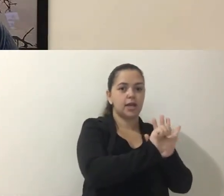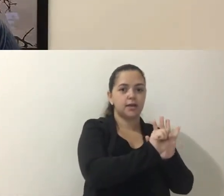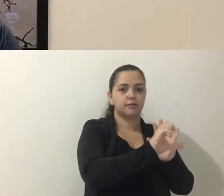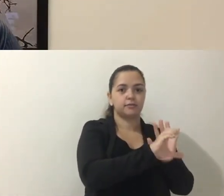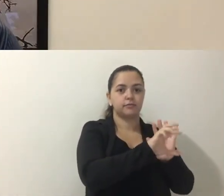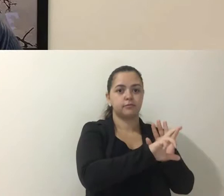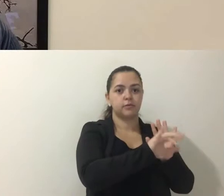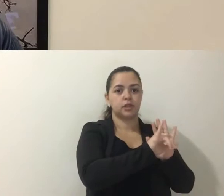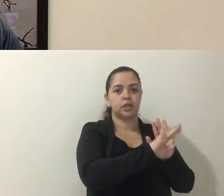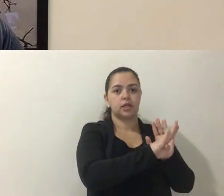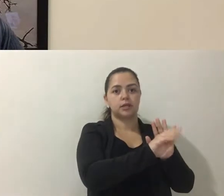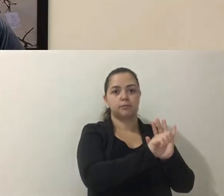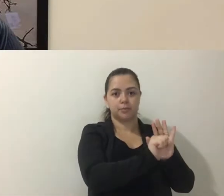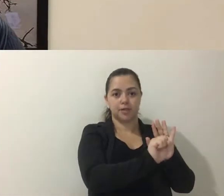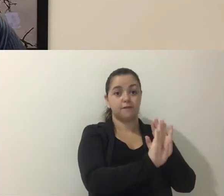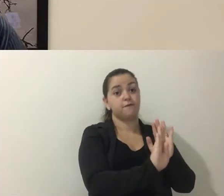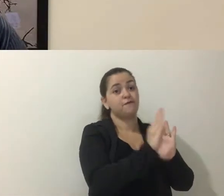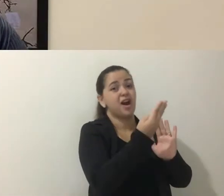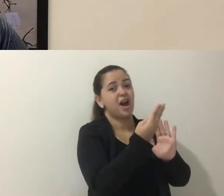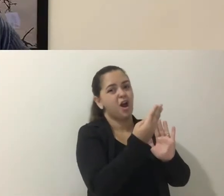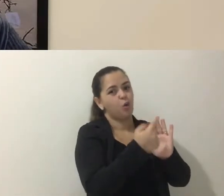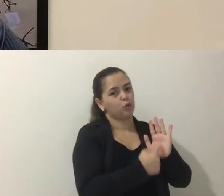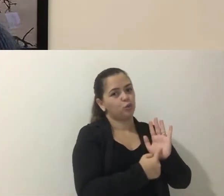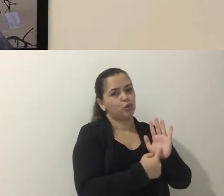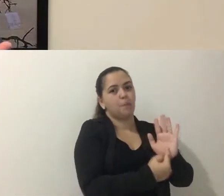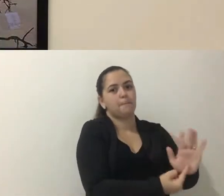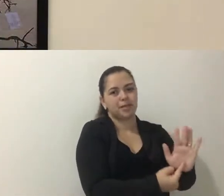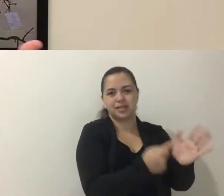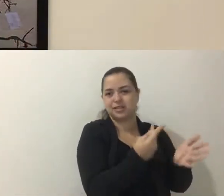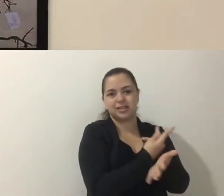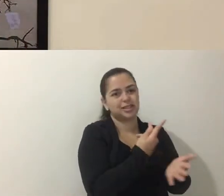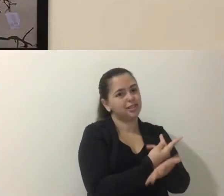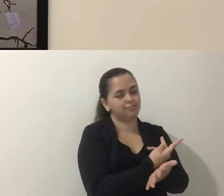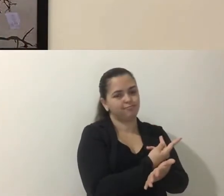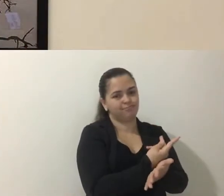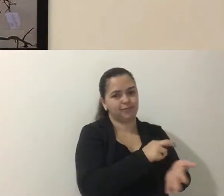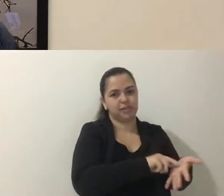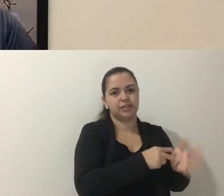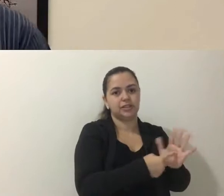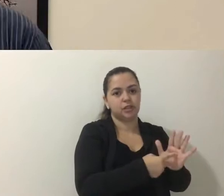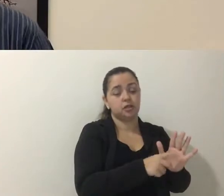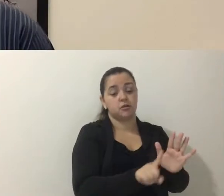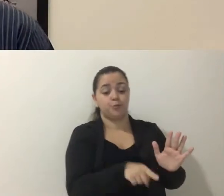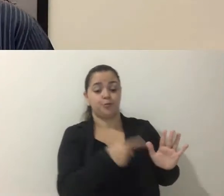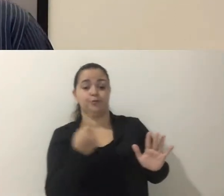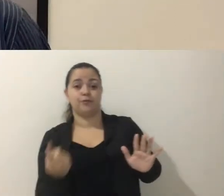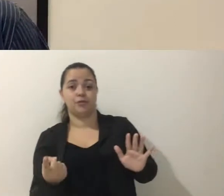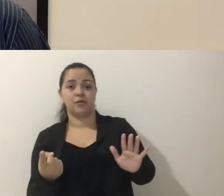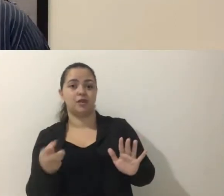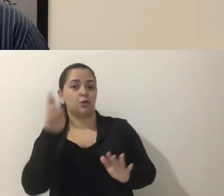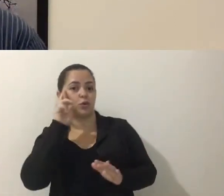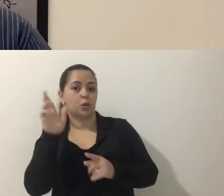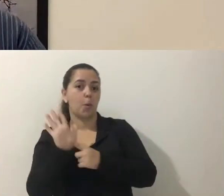escribas, que era uma interpretação falsa, uma apresentação errônea da lei, e aquilo que o